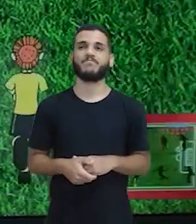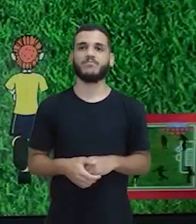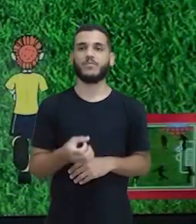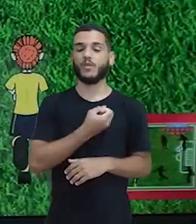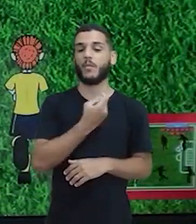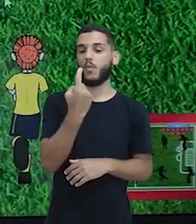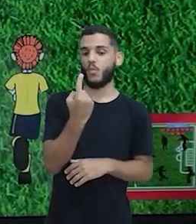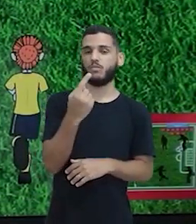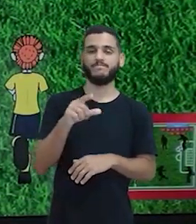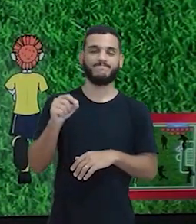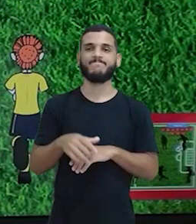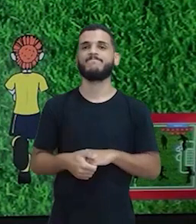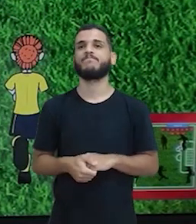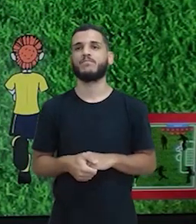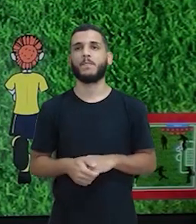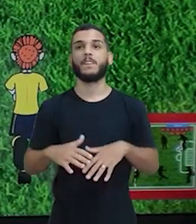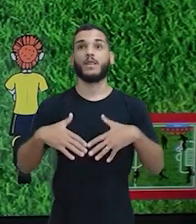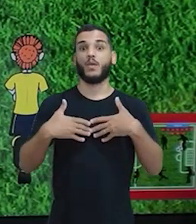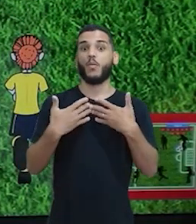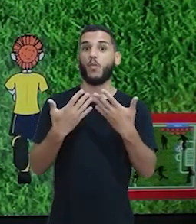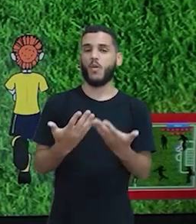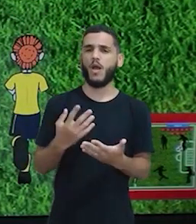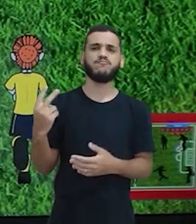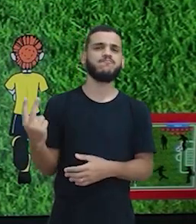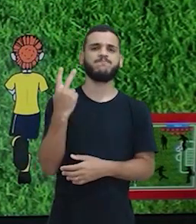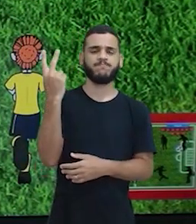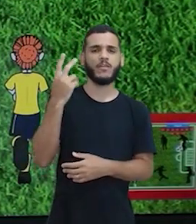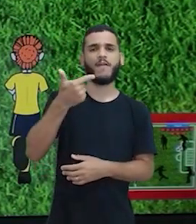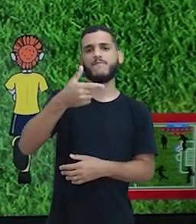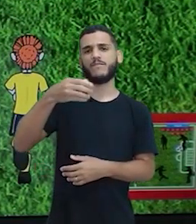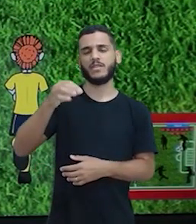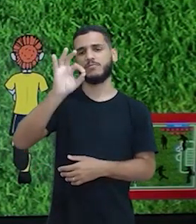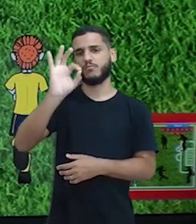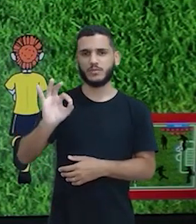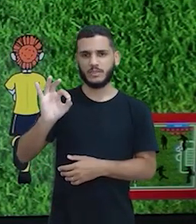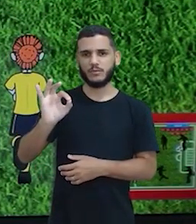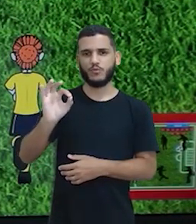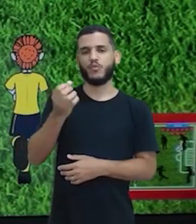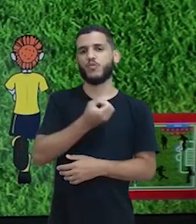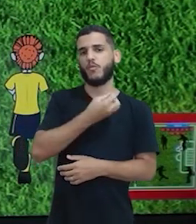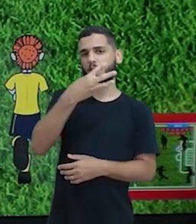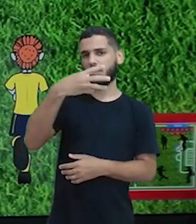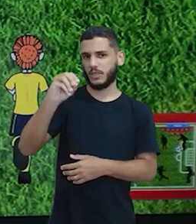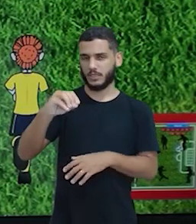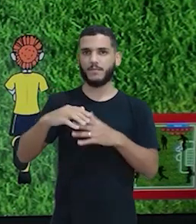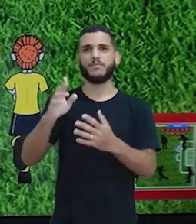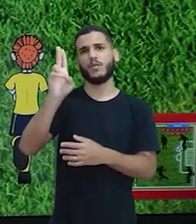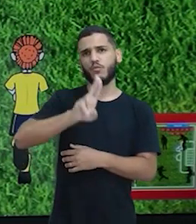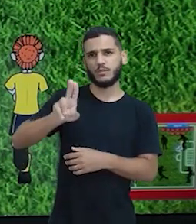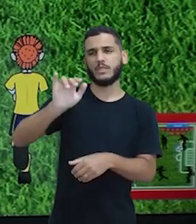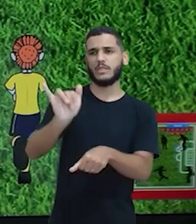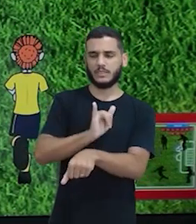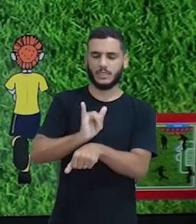um aqui Qual o valor de 20% de 30 pela lógica gente